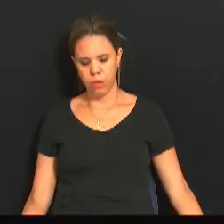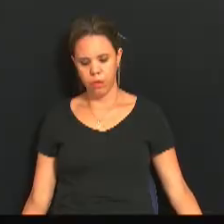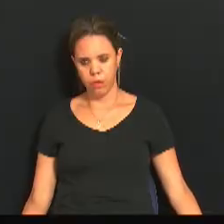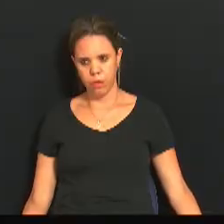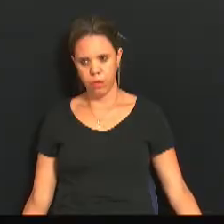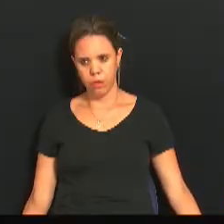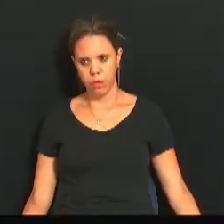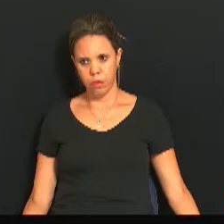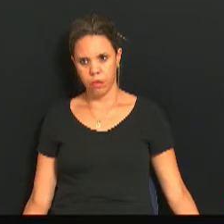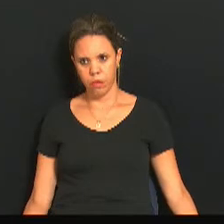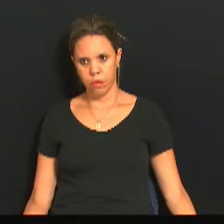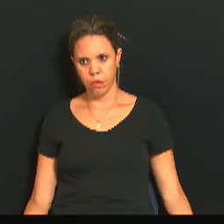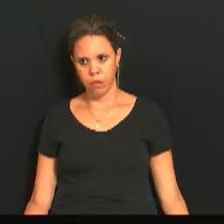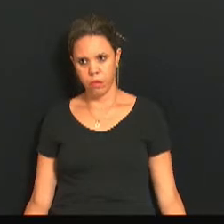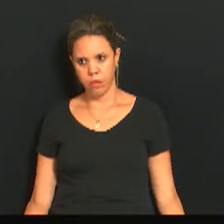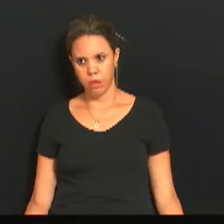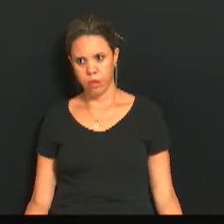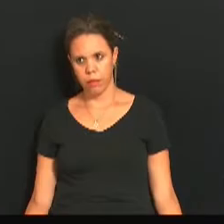e